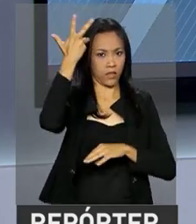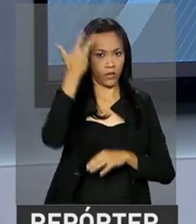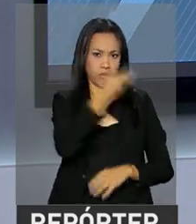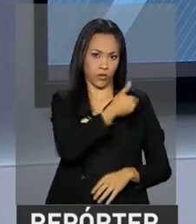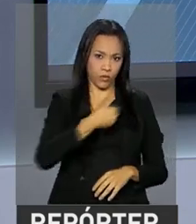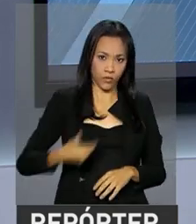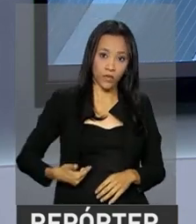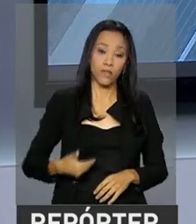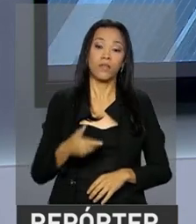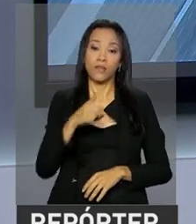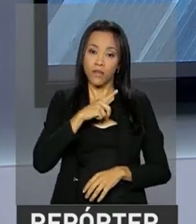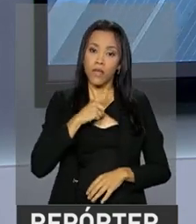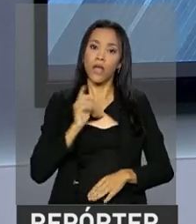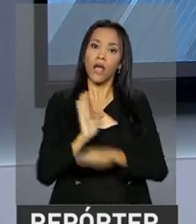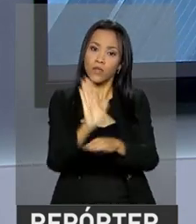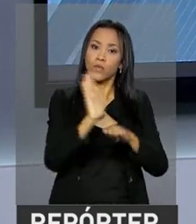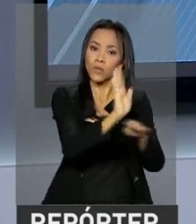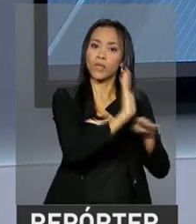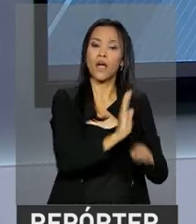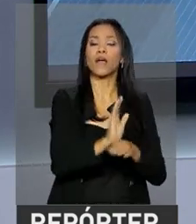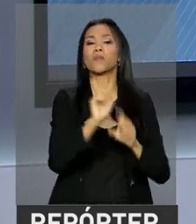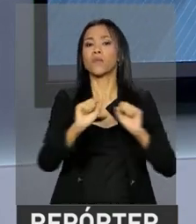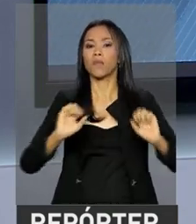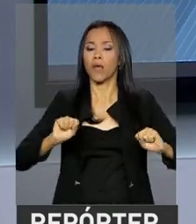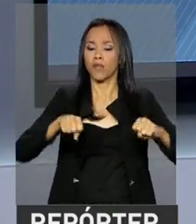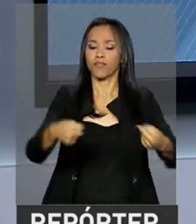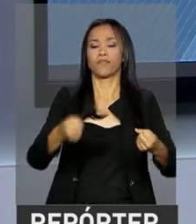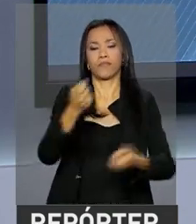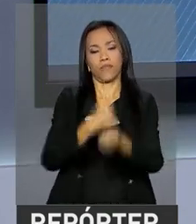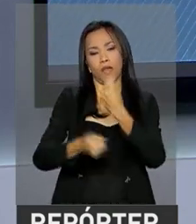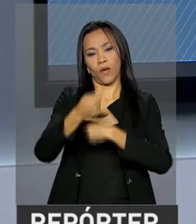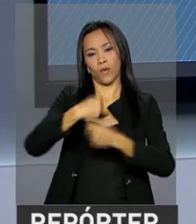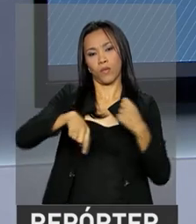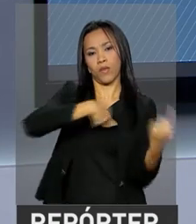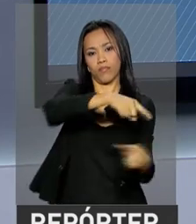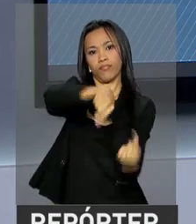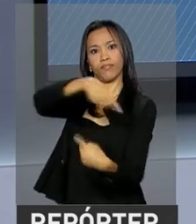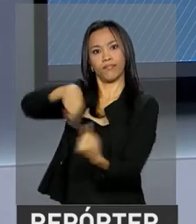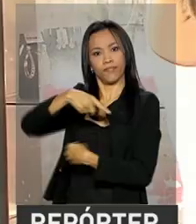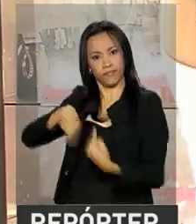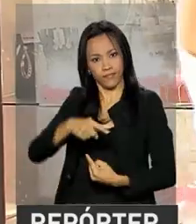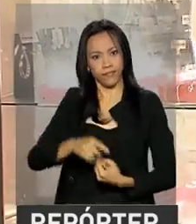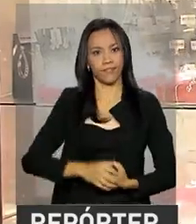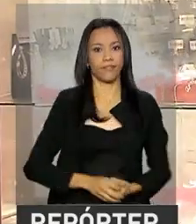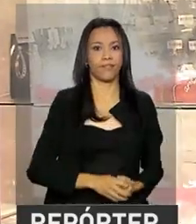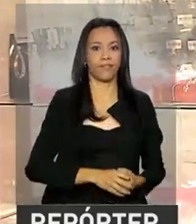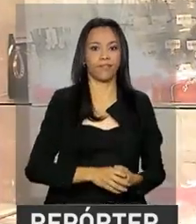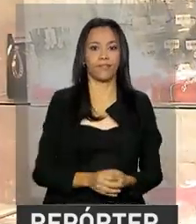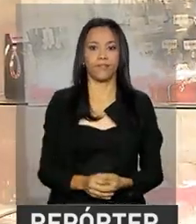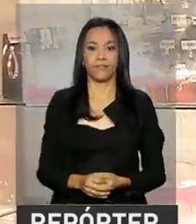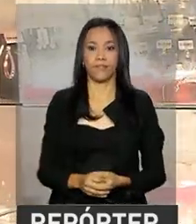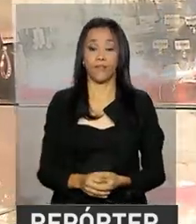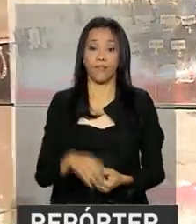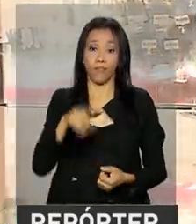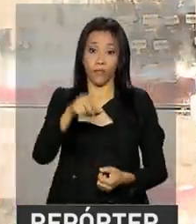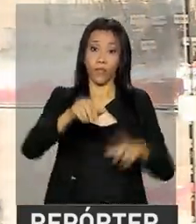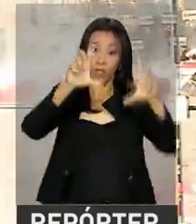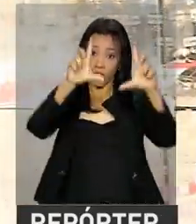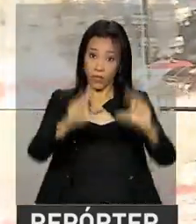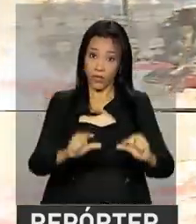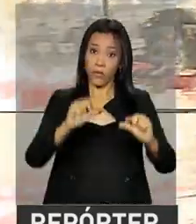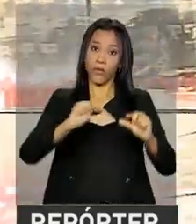pelo governo, tem contribuído para reaquecer a nossa economia. A queda da